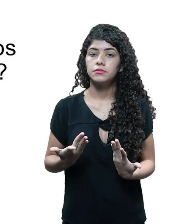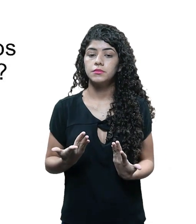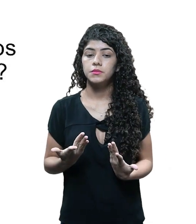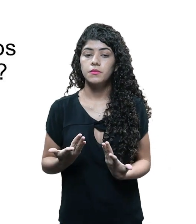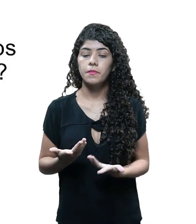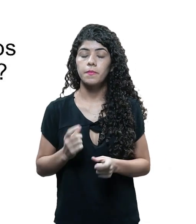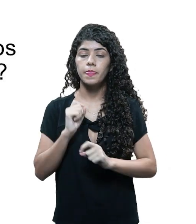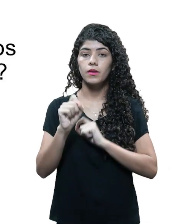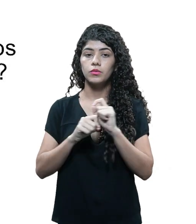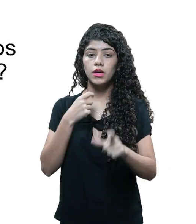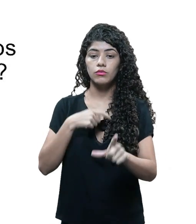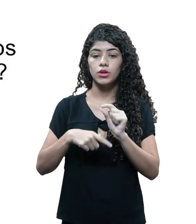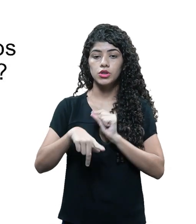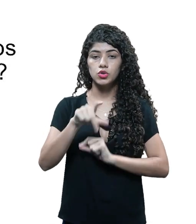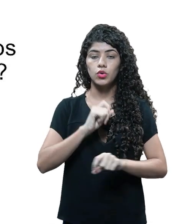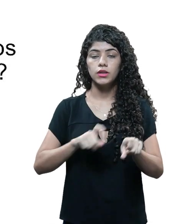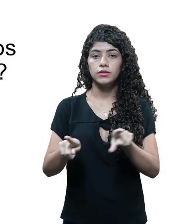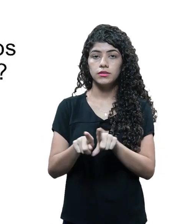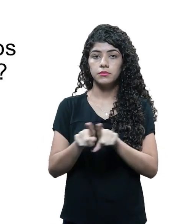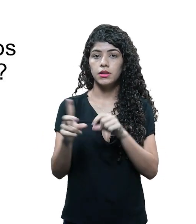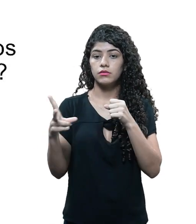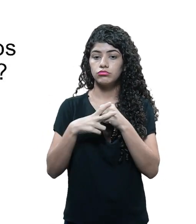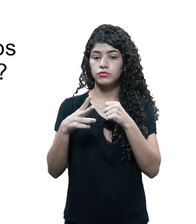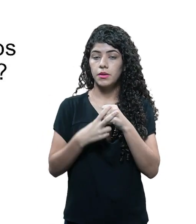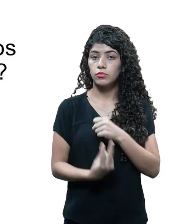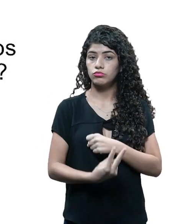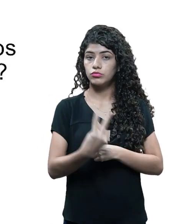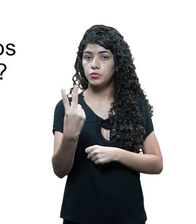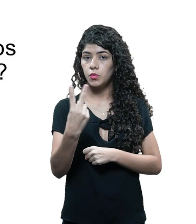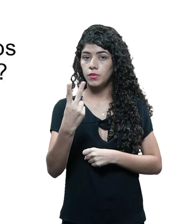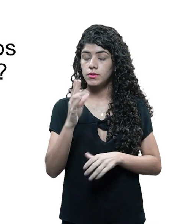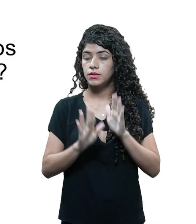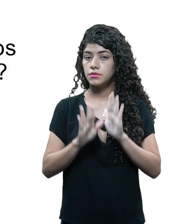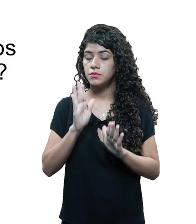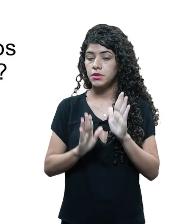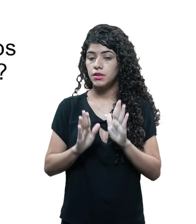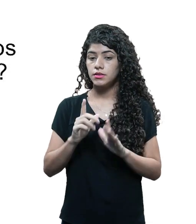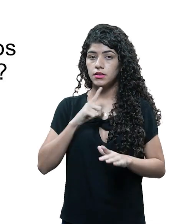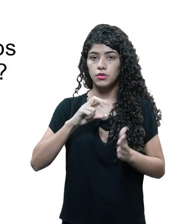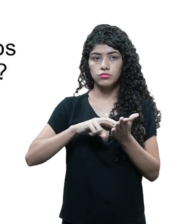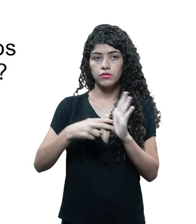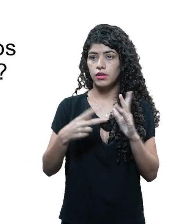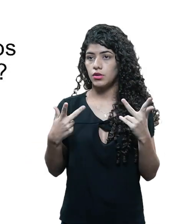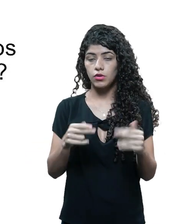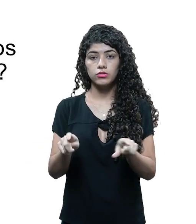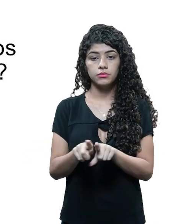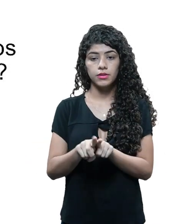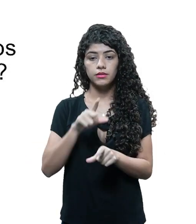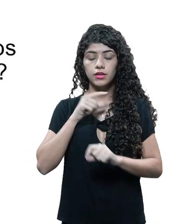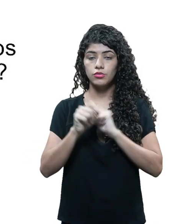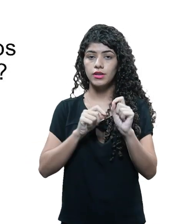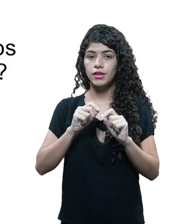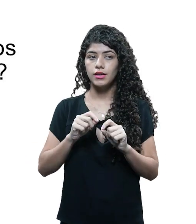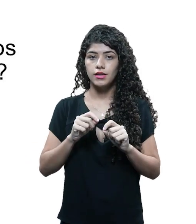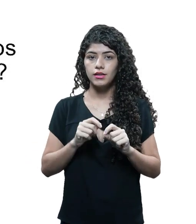Então, critério com a escolha dos verbos também. Porque 2 verbos, às vezes, mesmo tendo o mesmo significado,